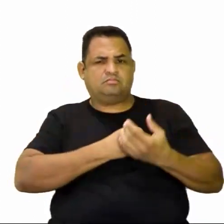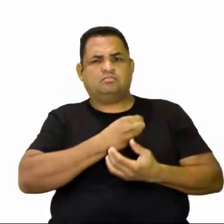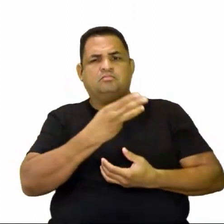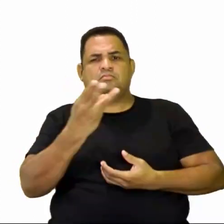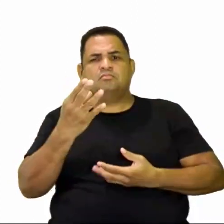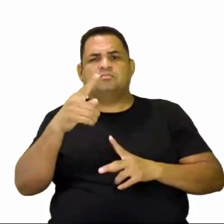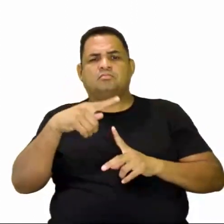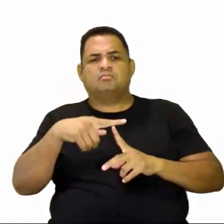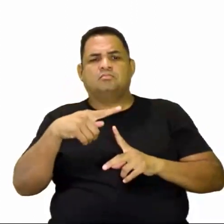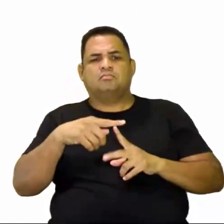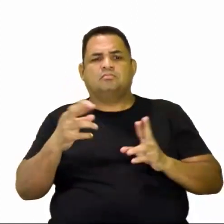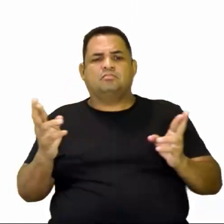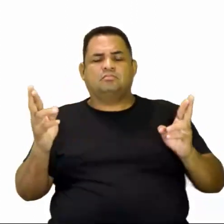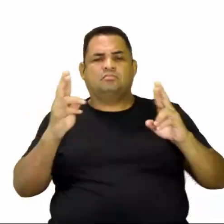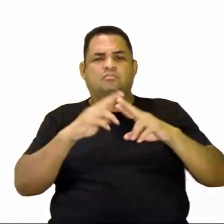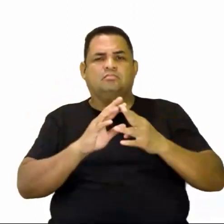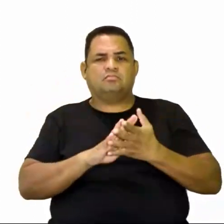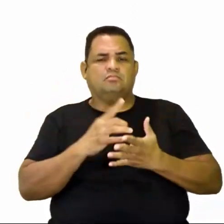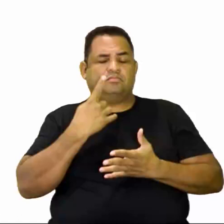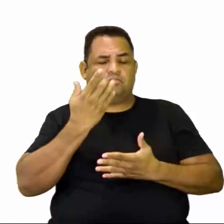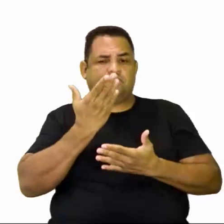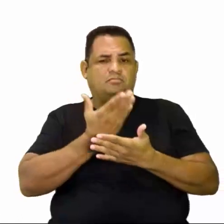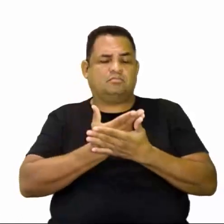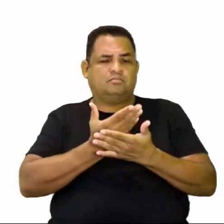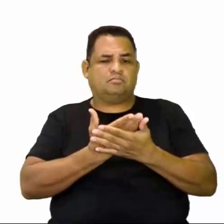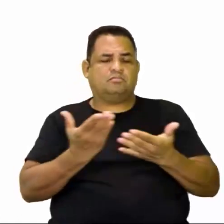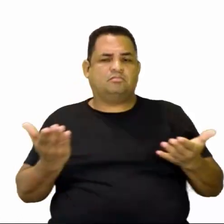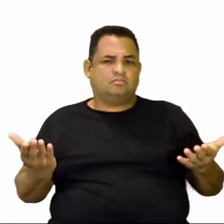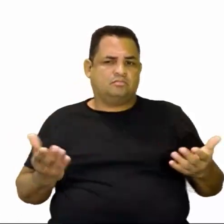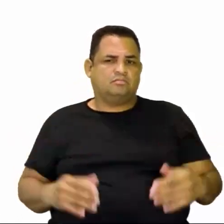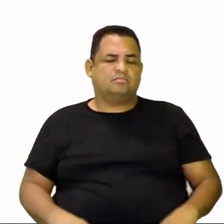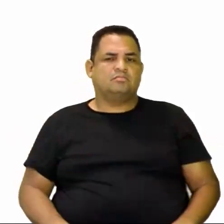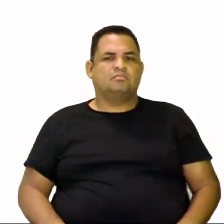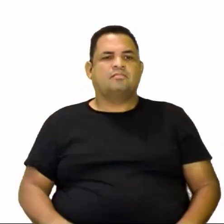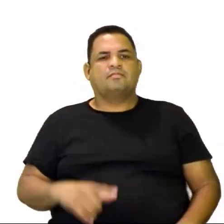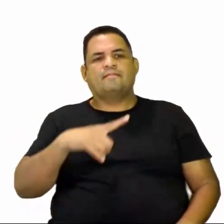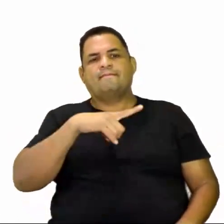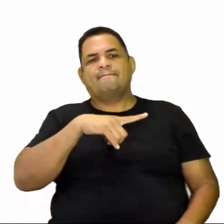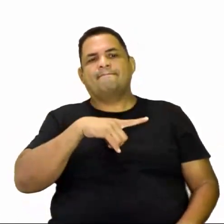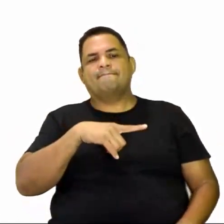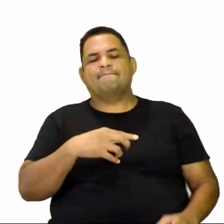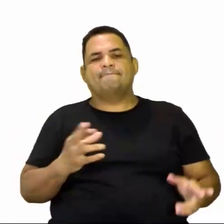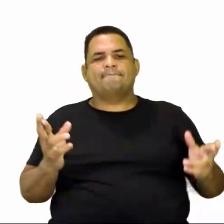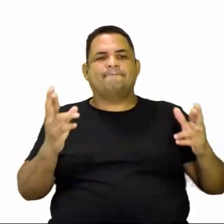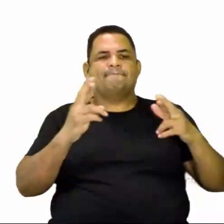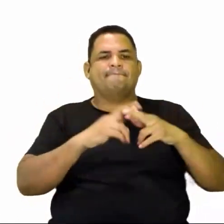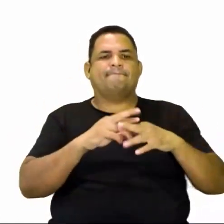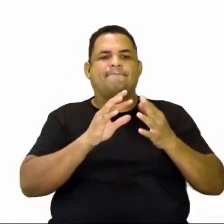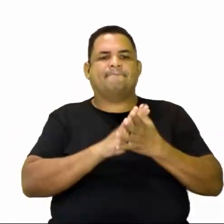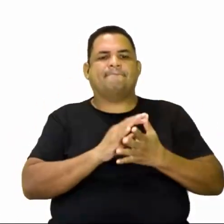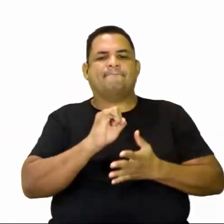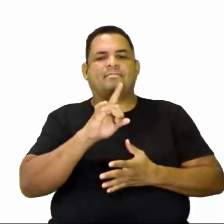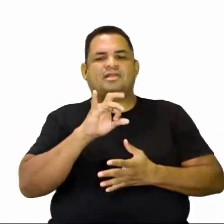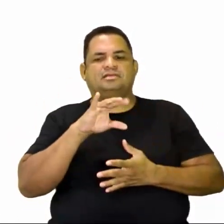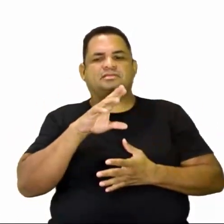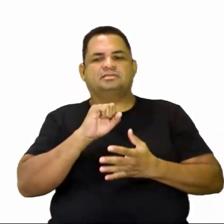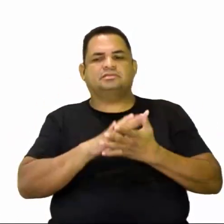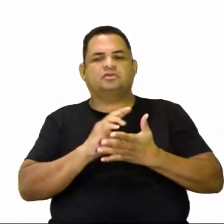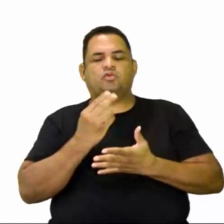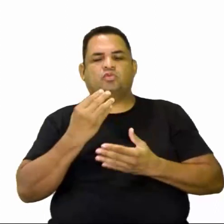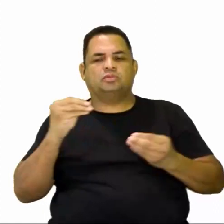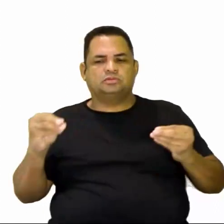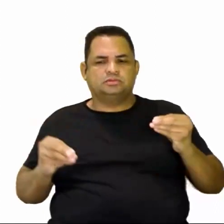reações nós já observamos da última aula para cá? Nós tivemos a reação de síntese ou